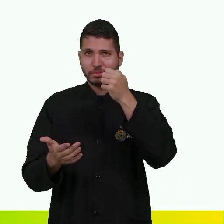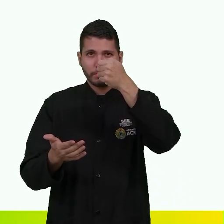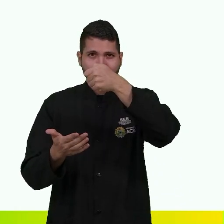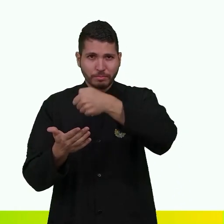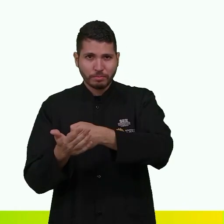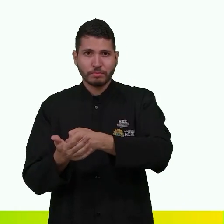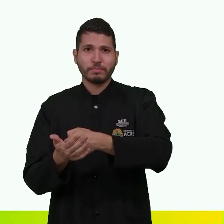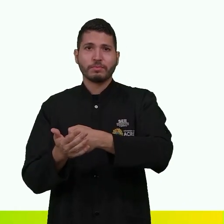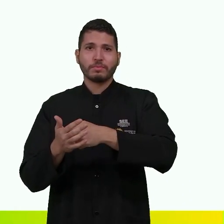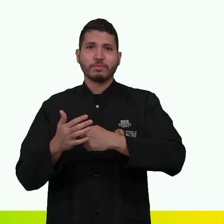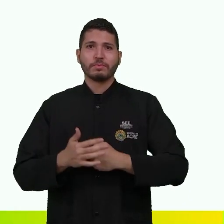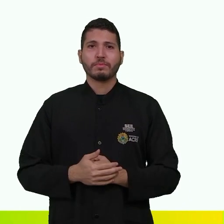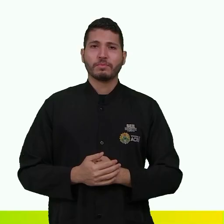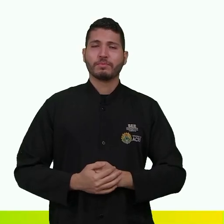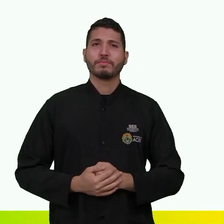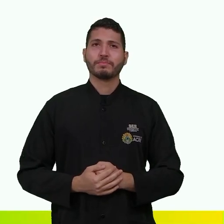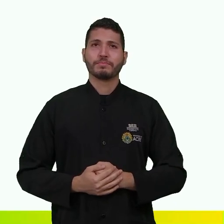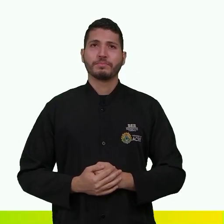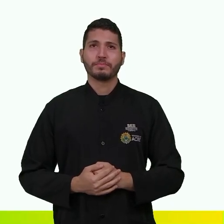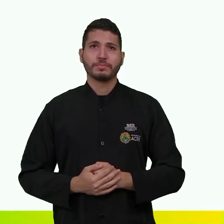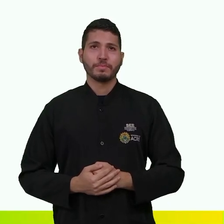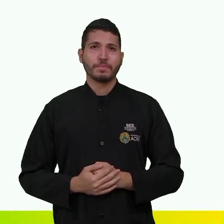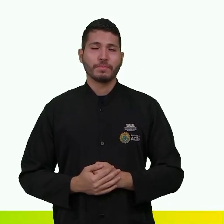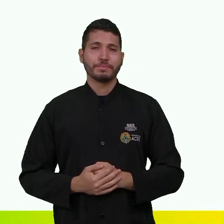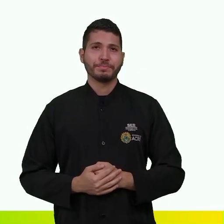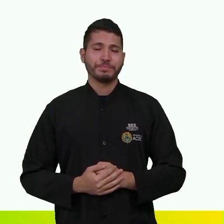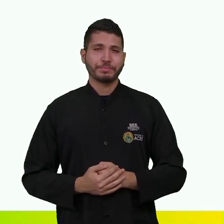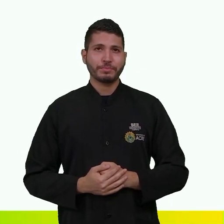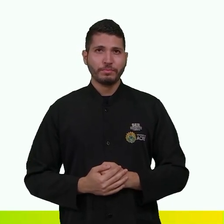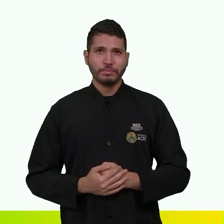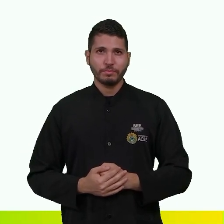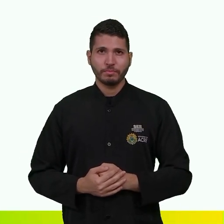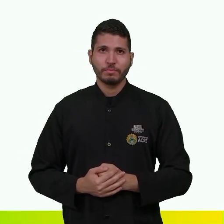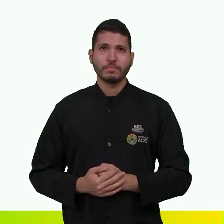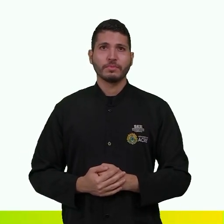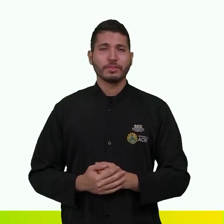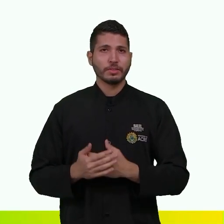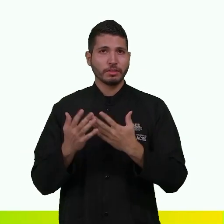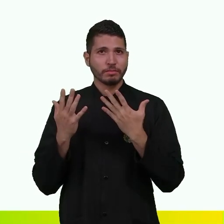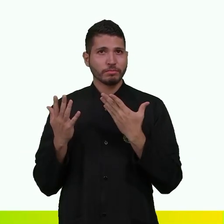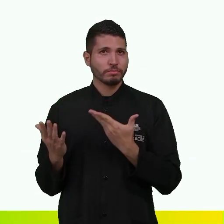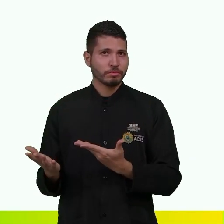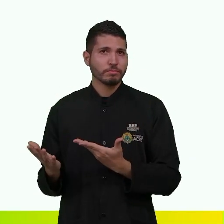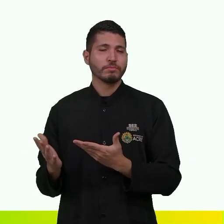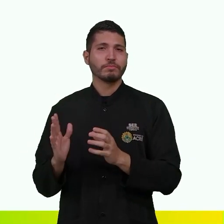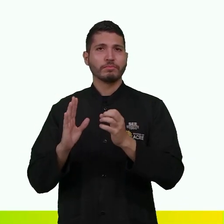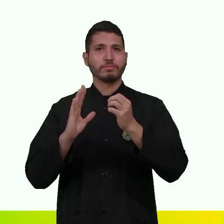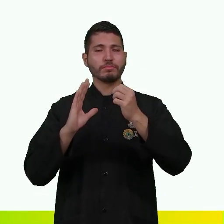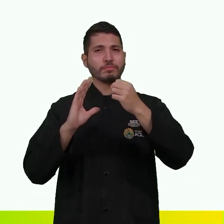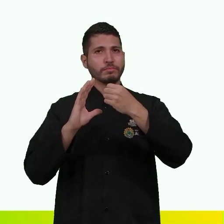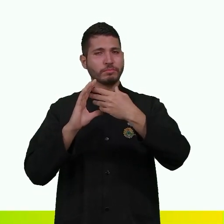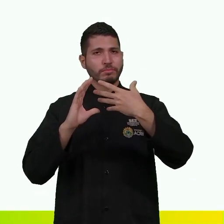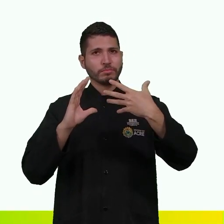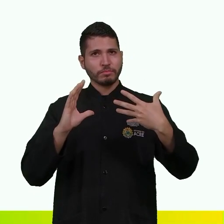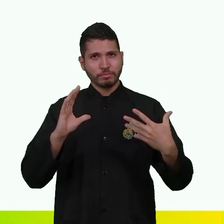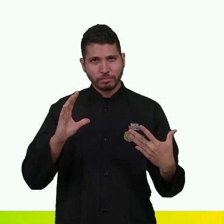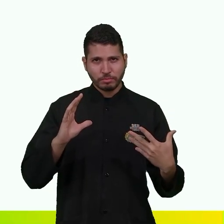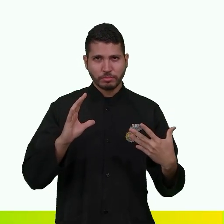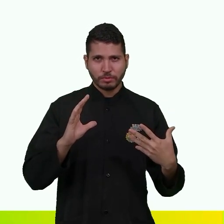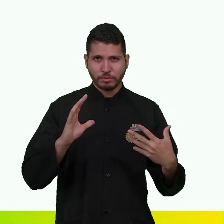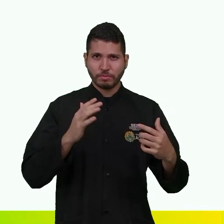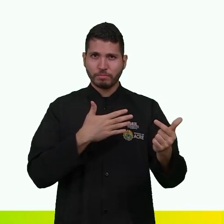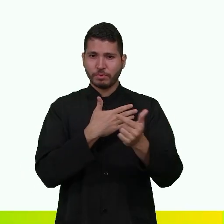de locomoção do trabalhador. Quando você coloca estas características para os seus trabalhadores, quando